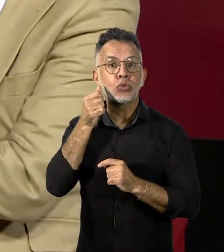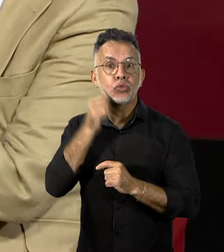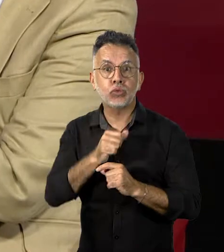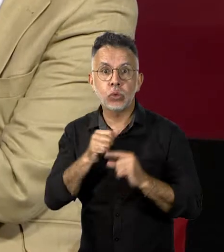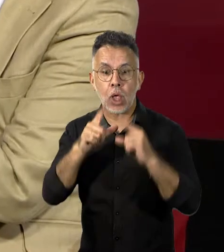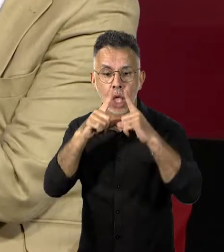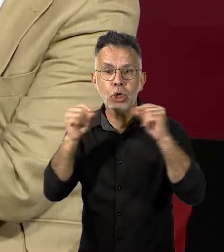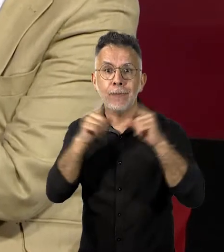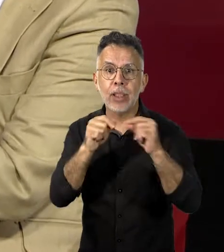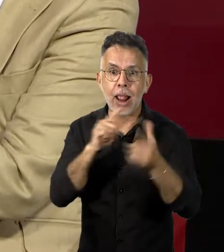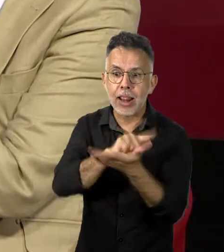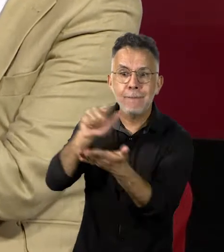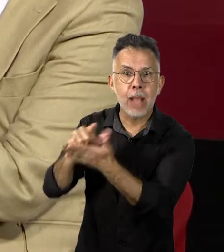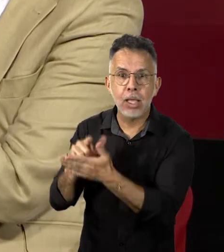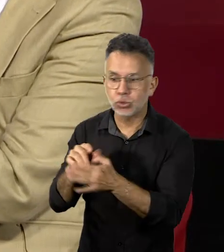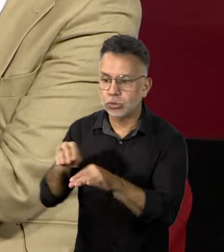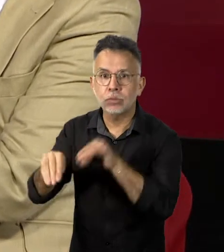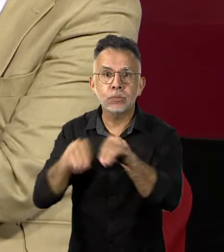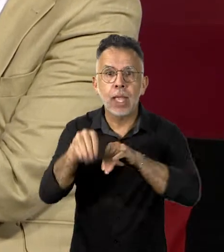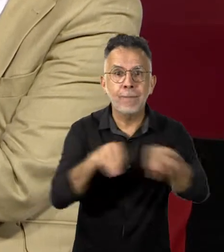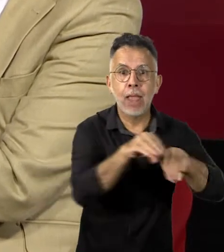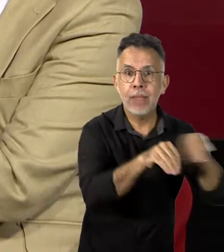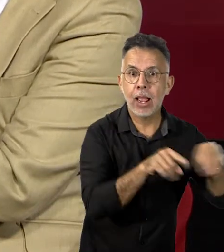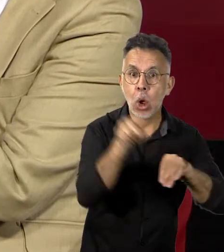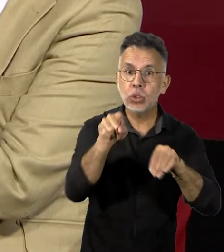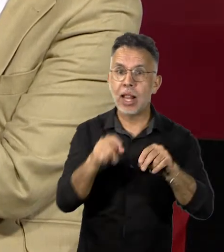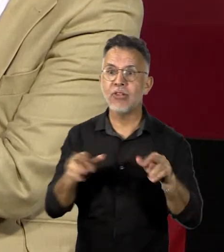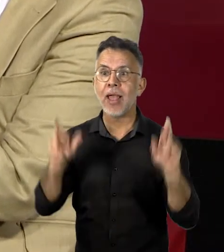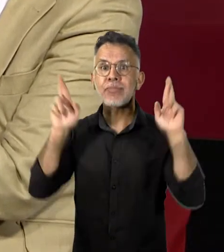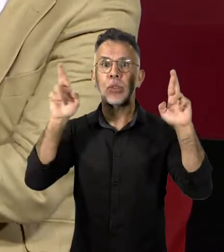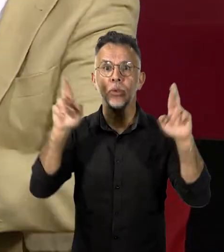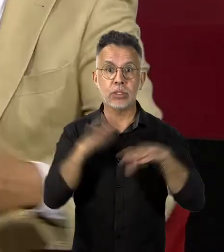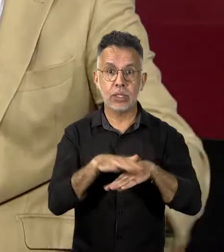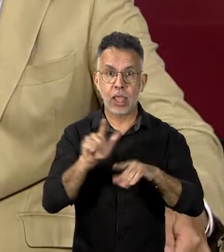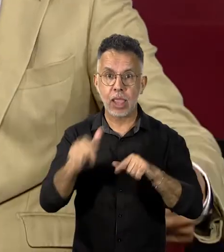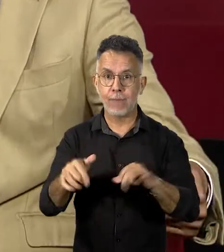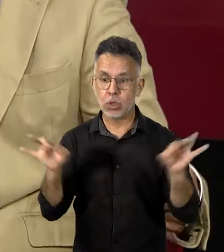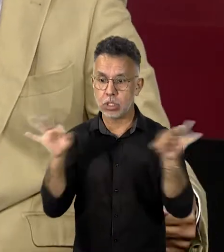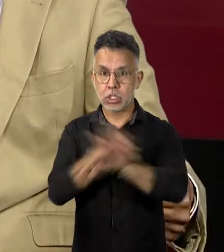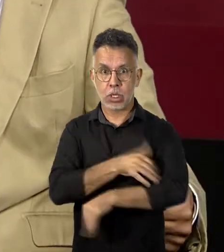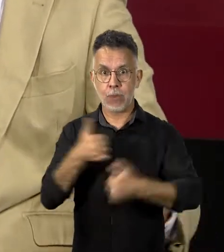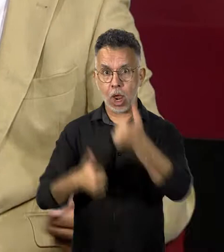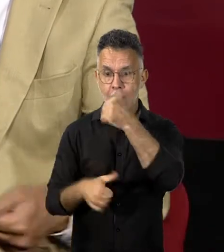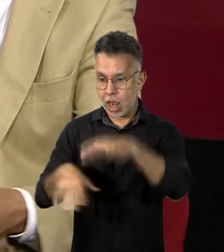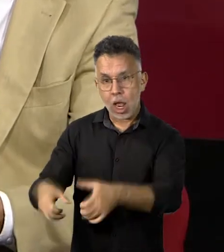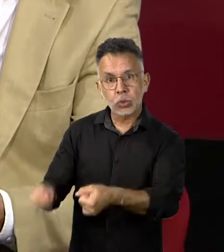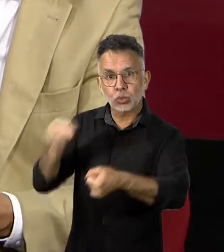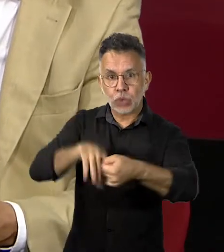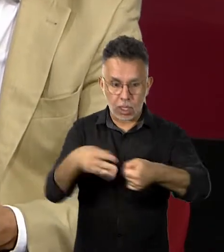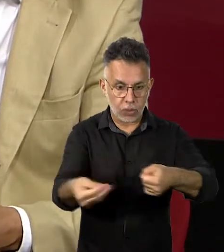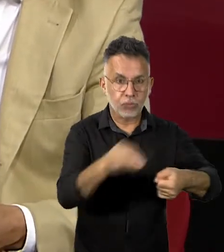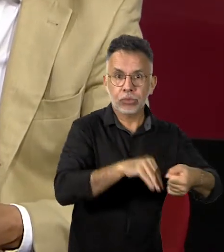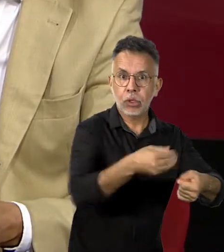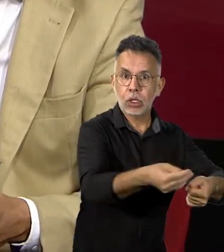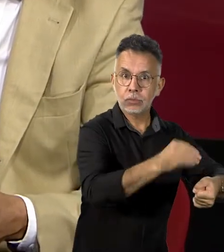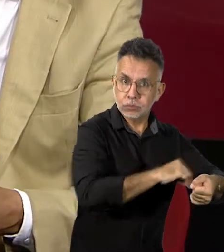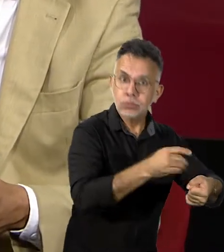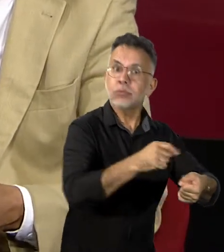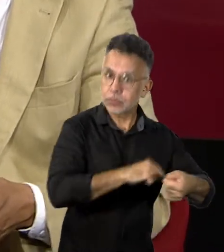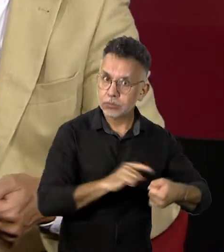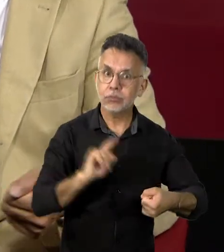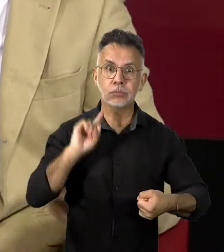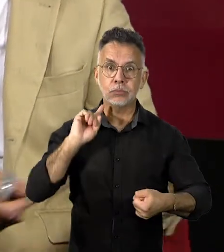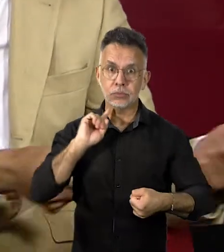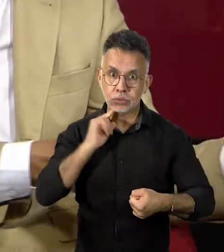ali onde tinha, eles estavam ficando a torcida. Então, depois do jogo, eles com saco de lixo limpando aquilo que eles